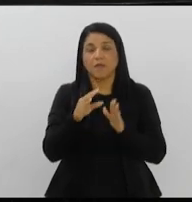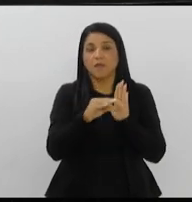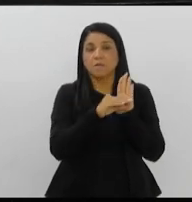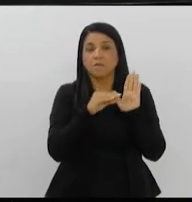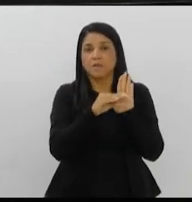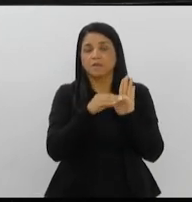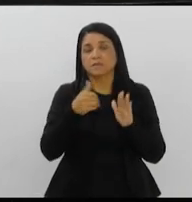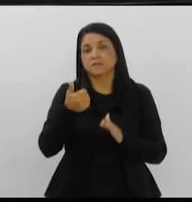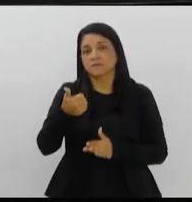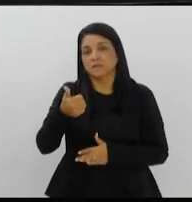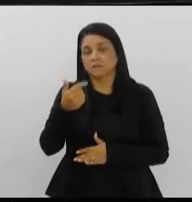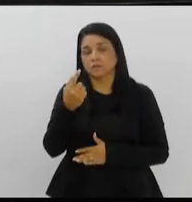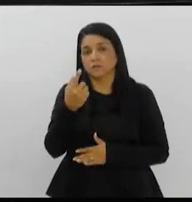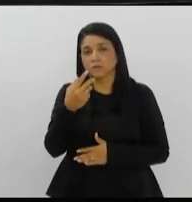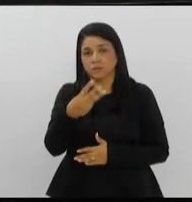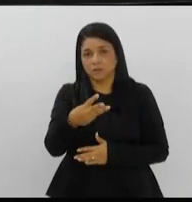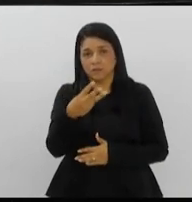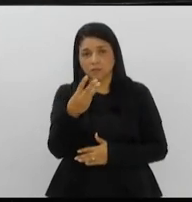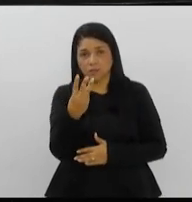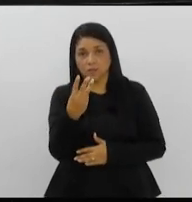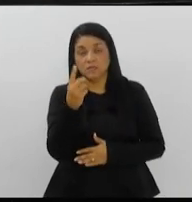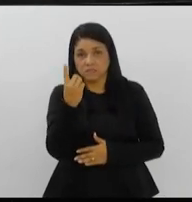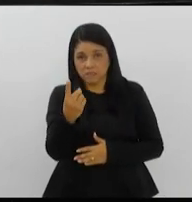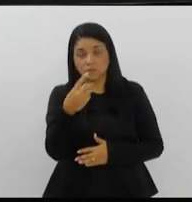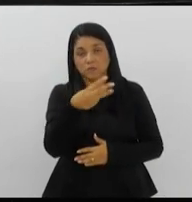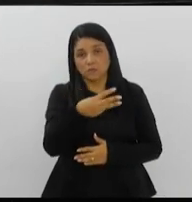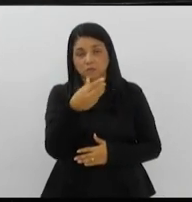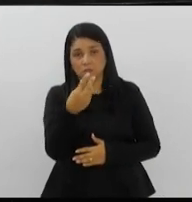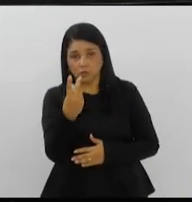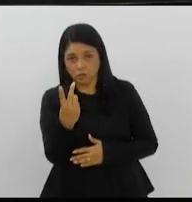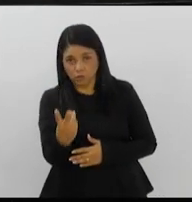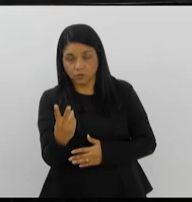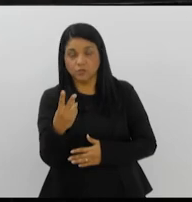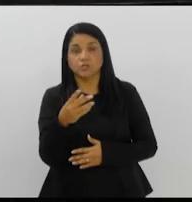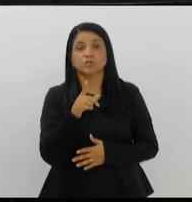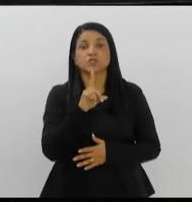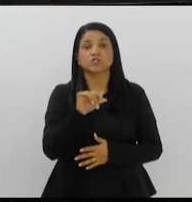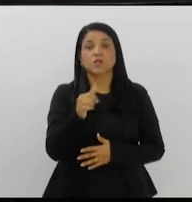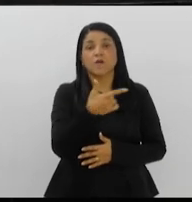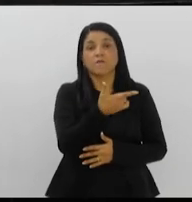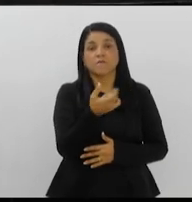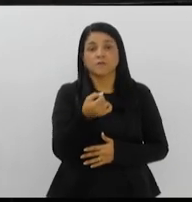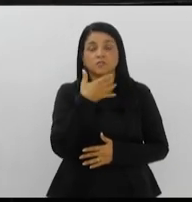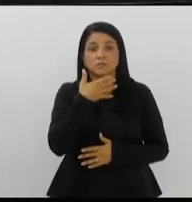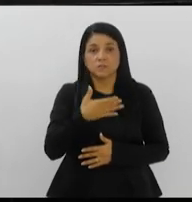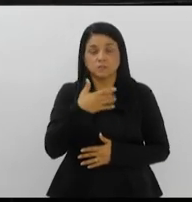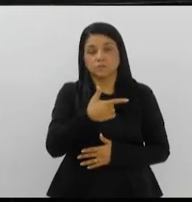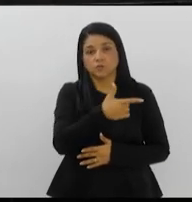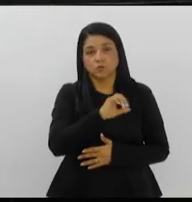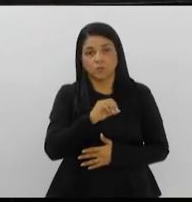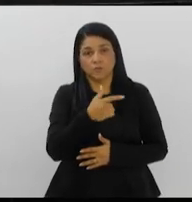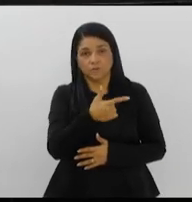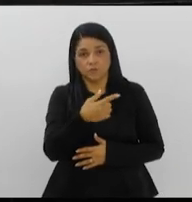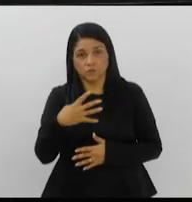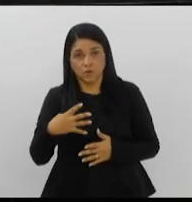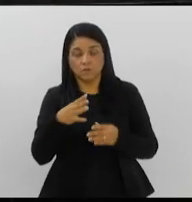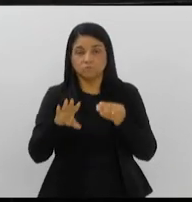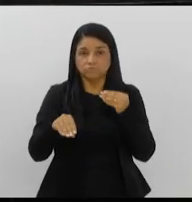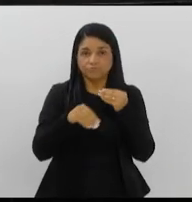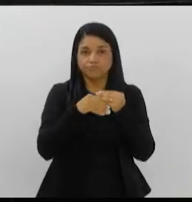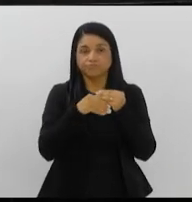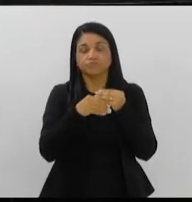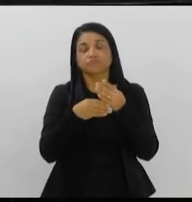132, de 20 de dezembro de 24, que foi intitulada popularmente com a emenda constitucional